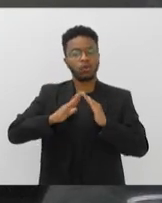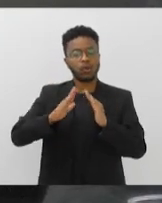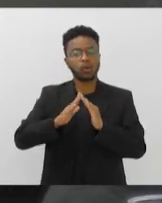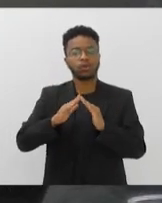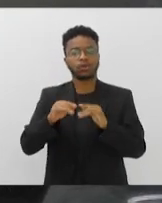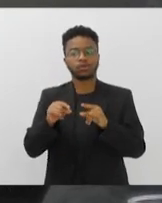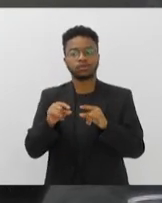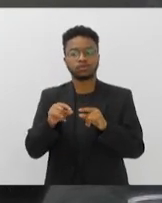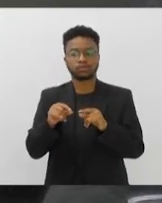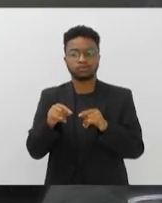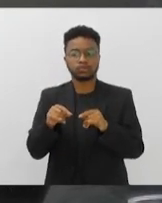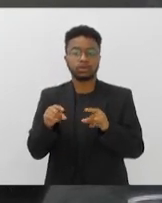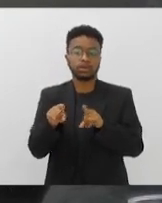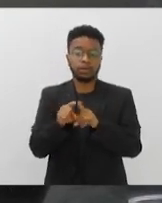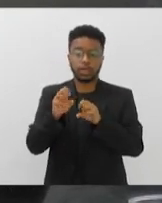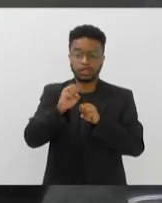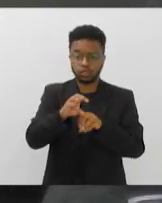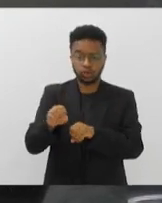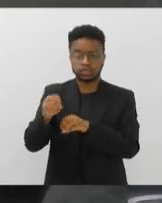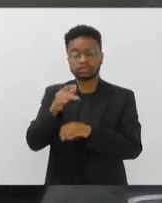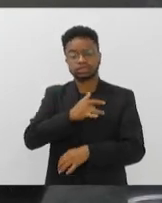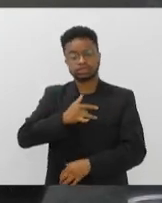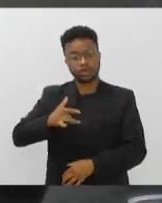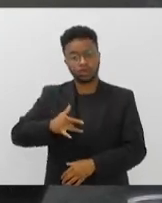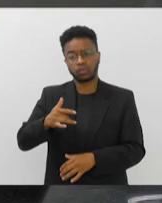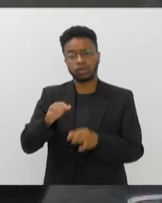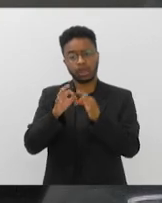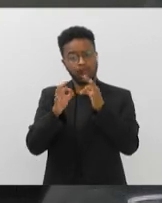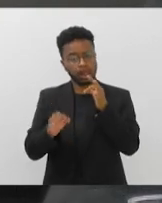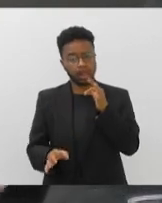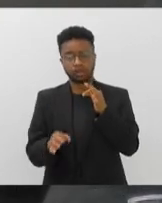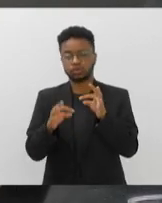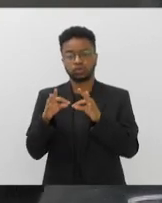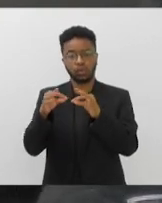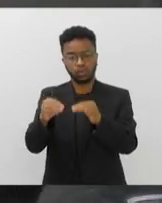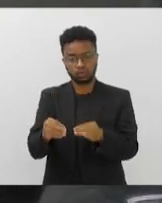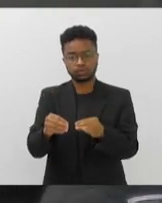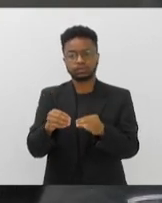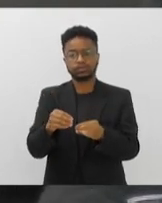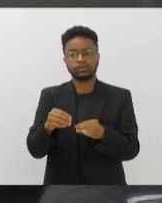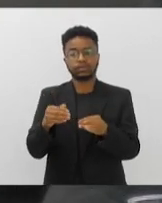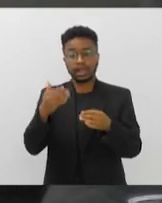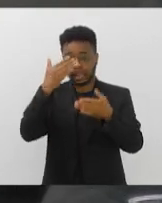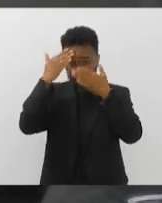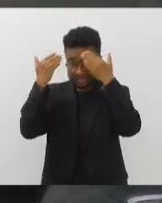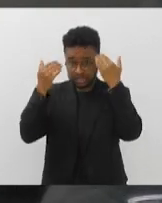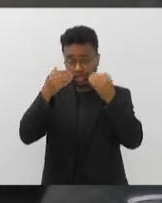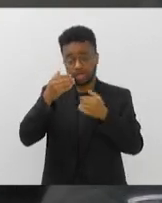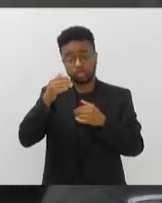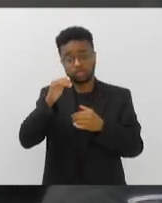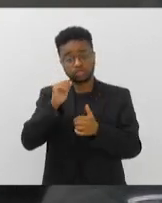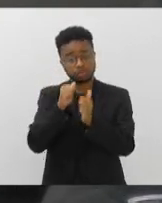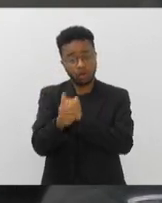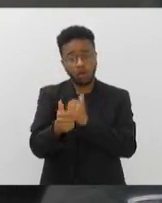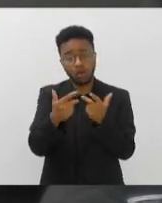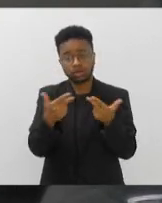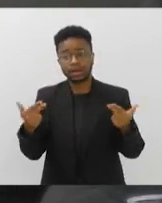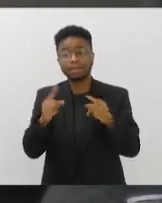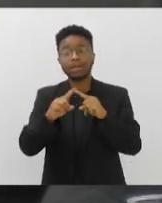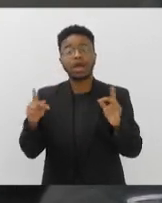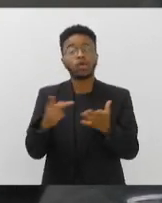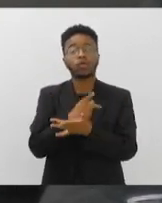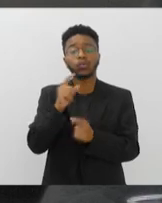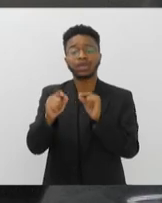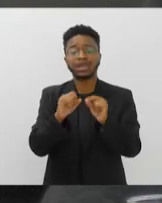ou pel e a educação a saúde lá lazer Esporte mas o que que acontece